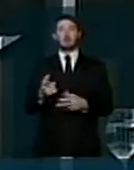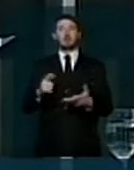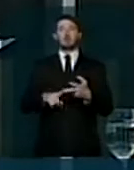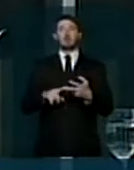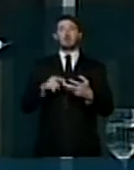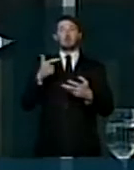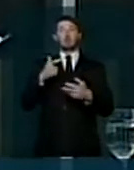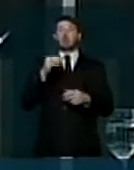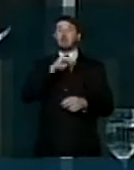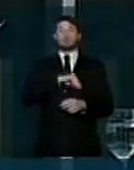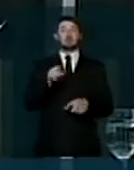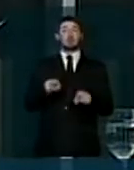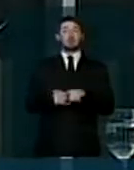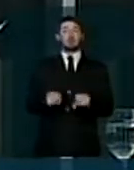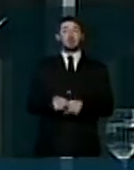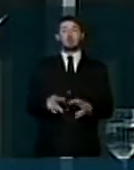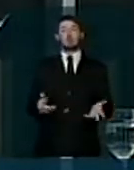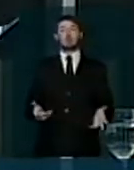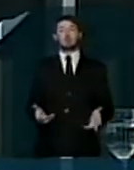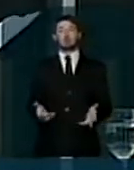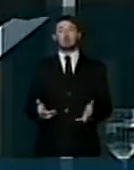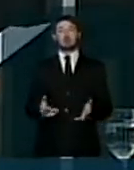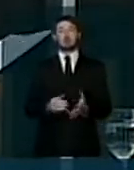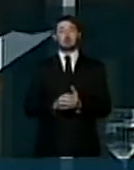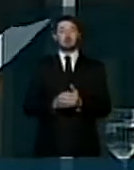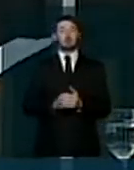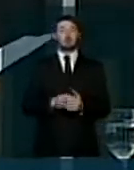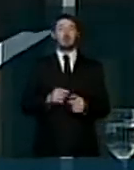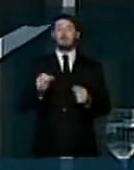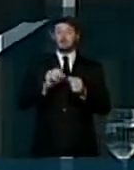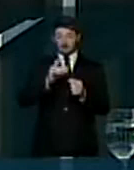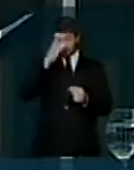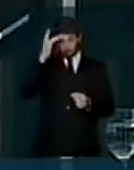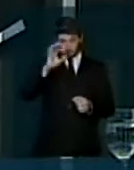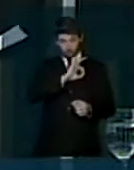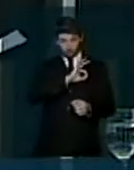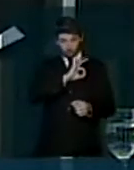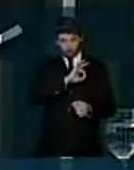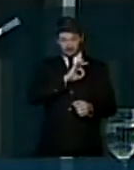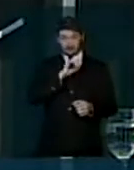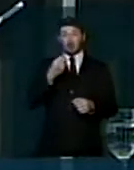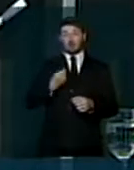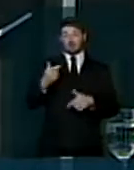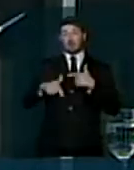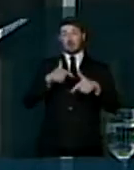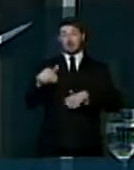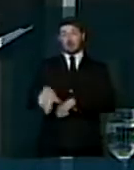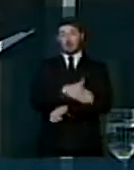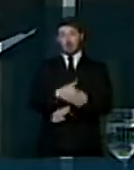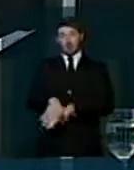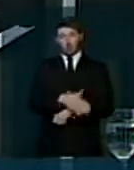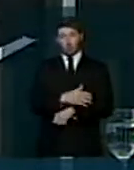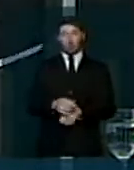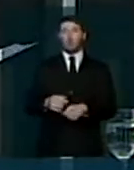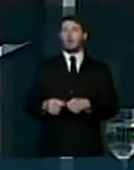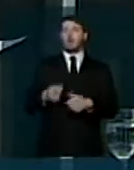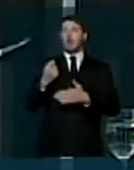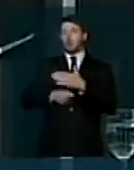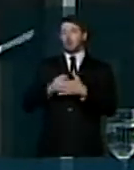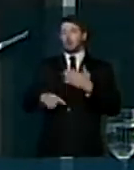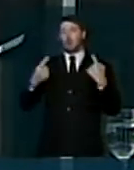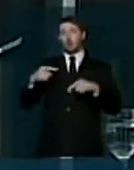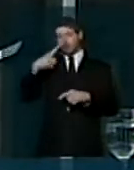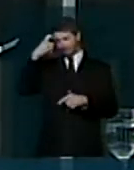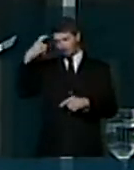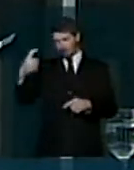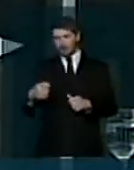sem recursos humanos, colocando o policial que está nas ruas no enfrentamento à criminalidade comum